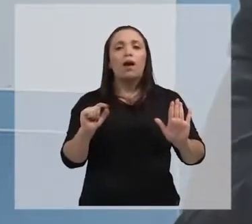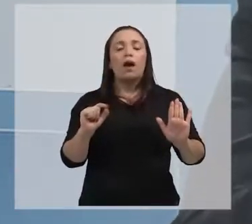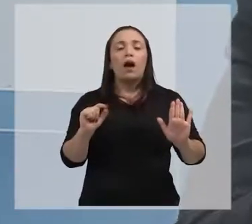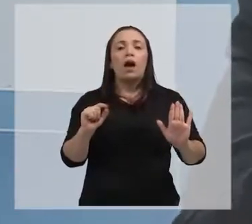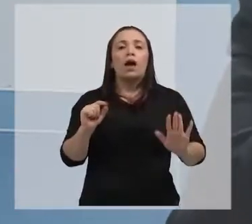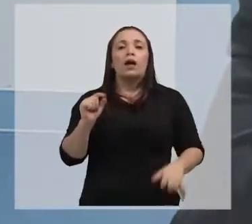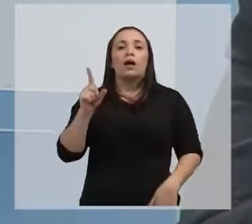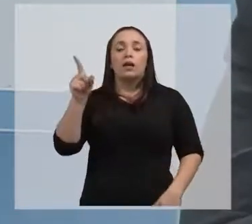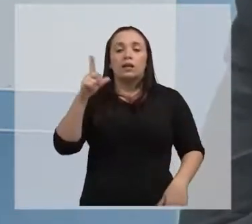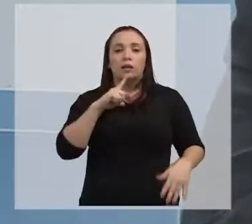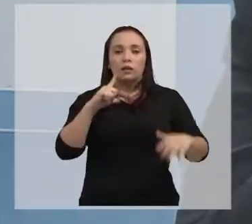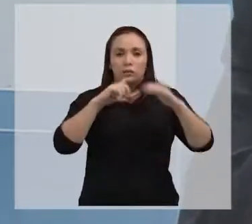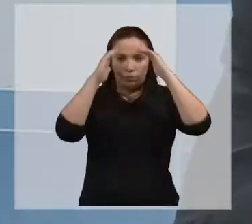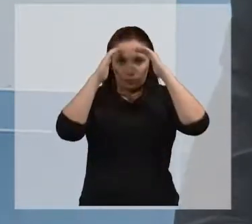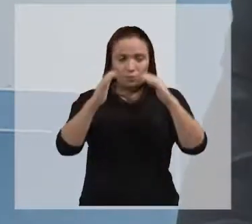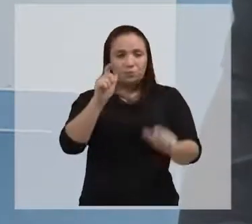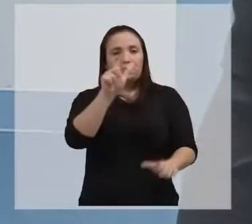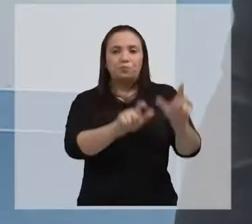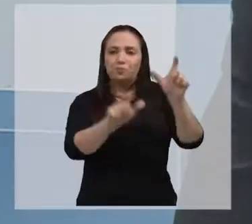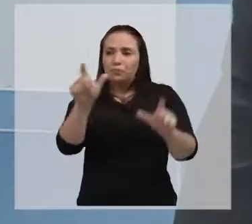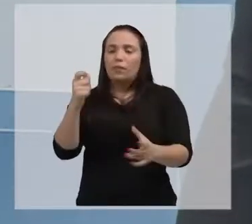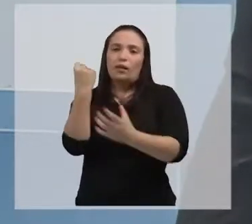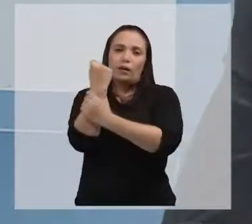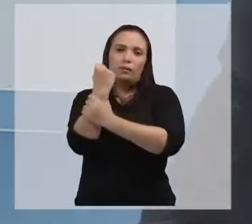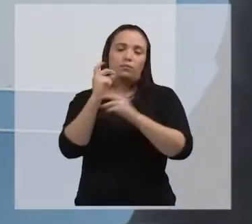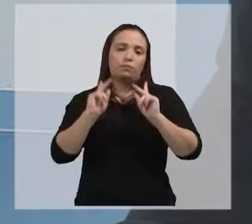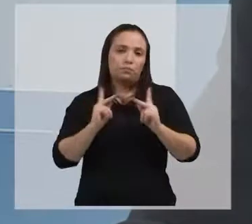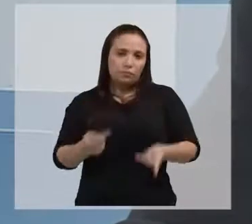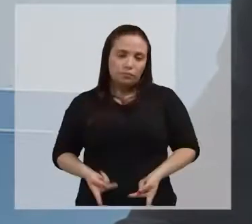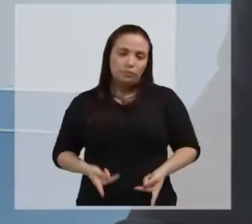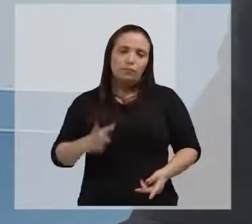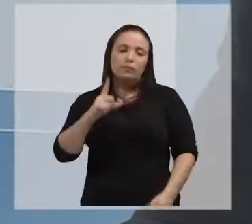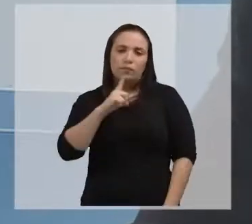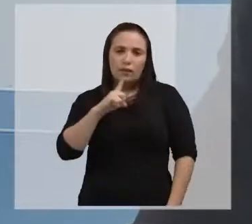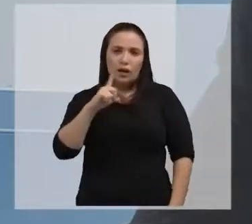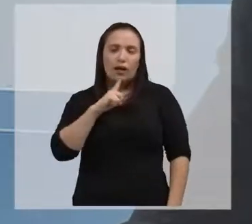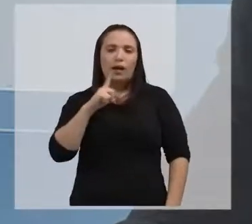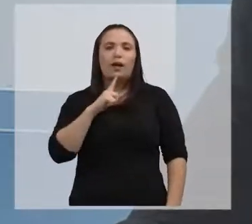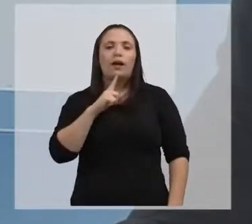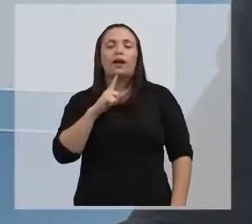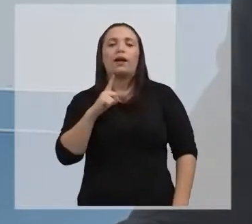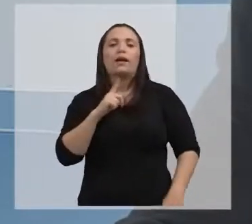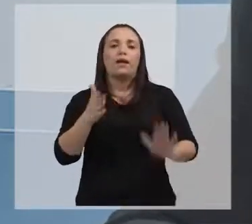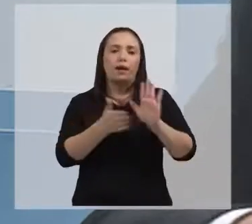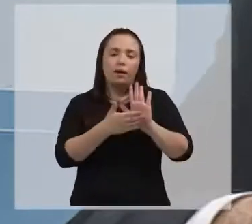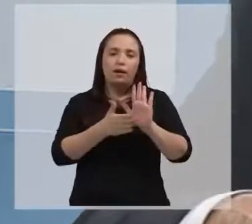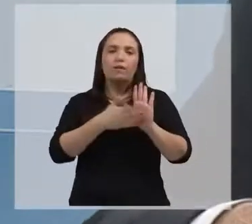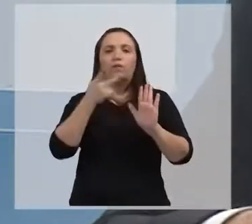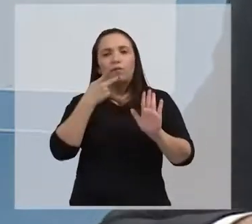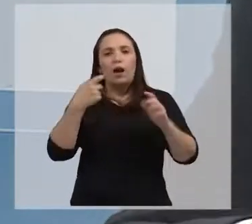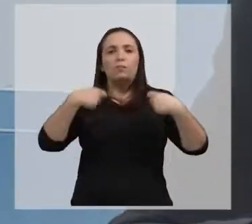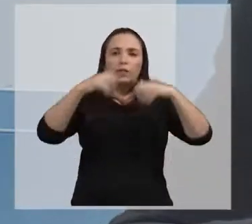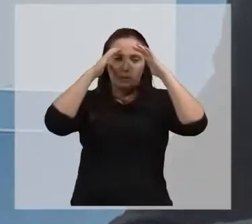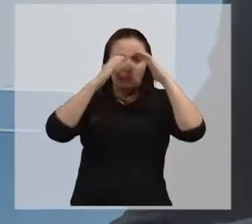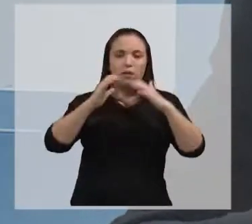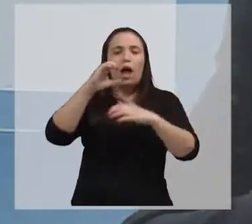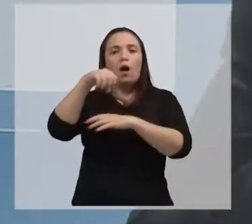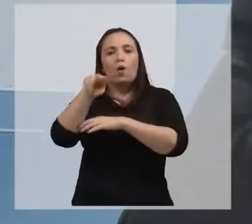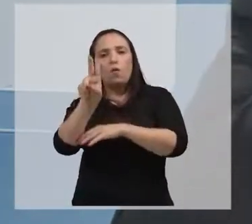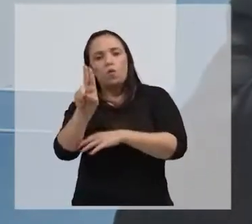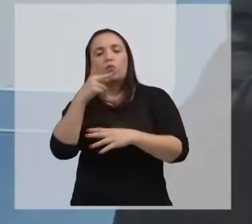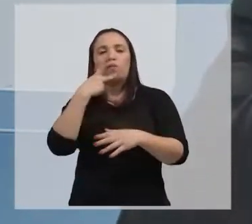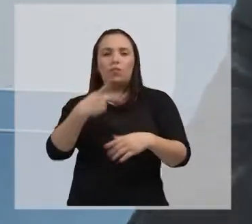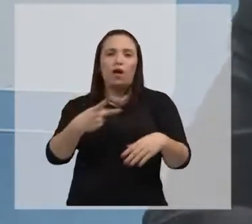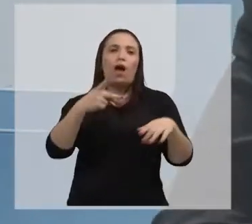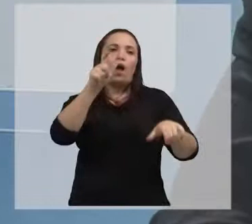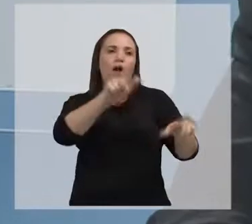garantias individuais do ser humano e tal, coisa que tem na Declaração Universal dos Direitos Humanos e tal, na ONU. Então, isso foi reproduzir o